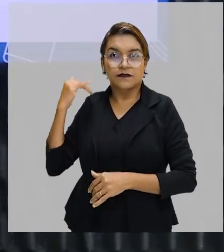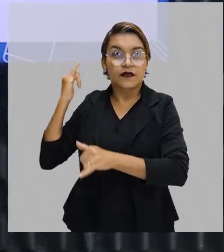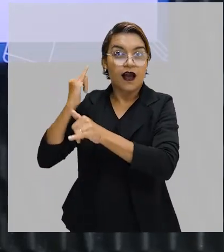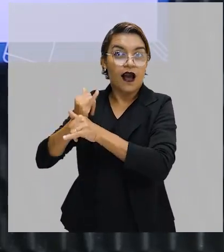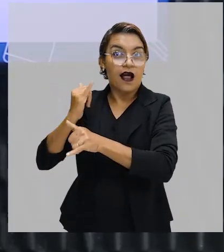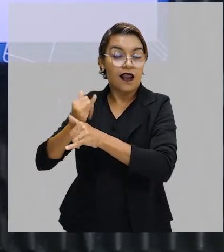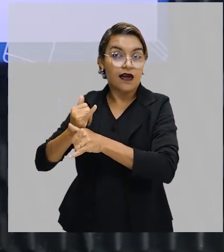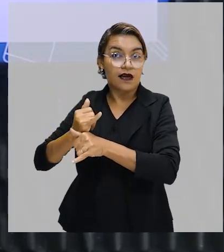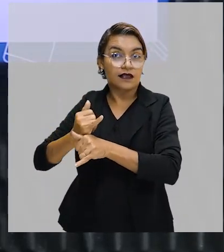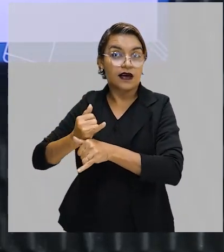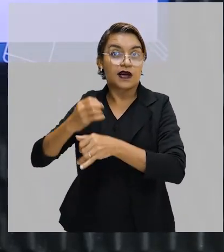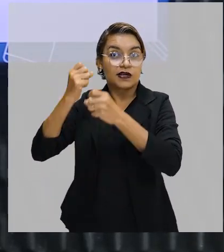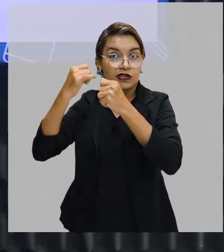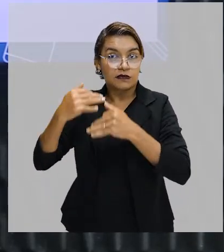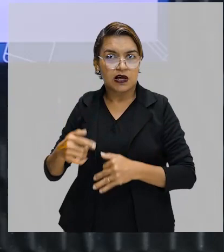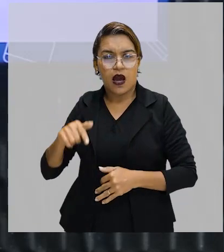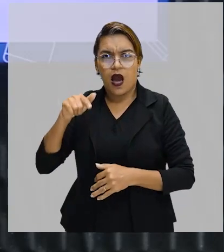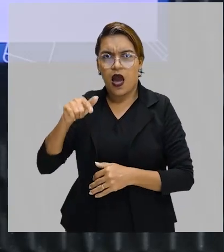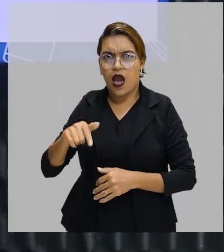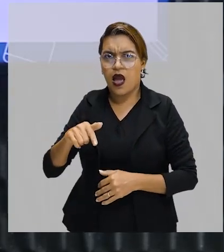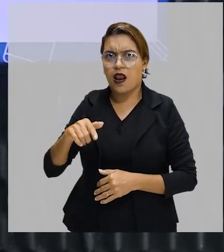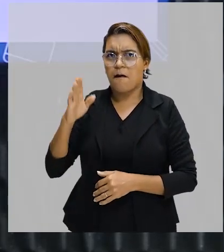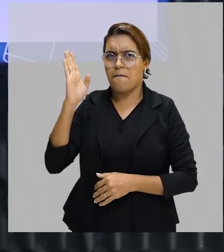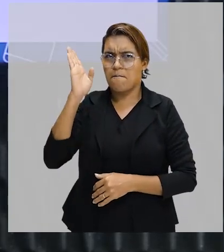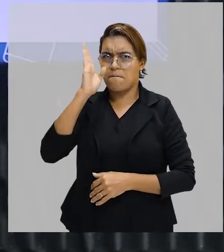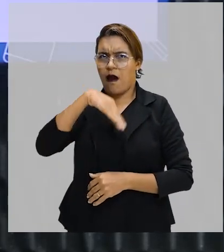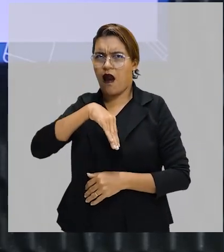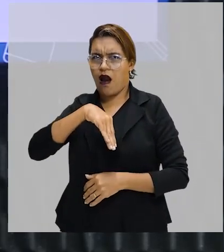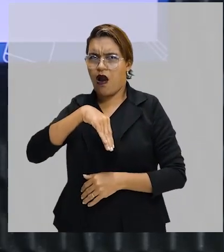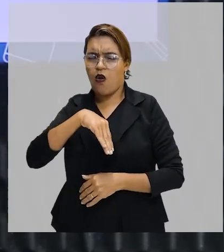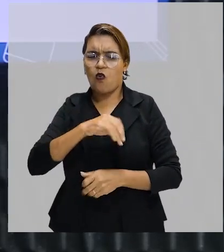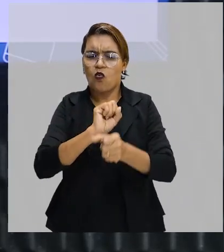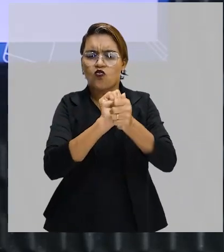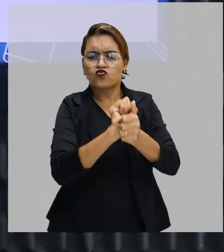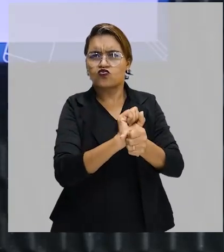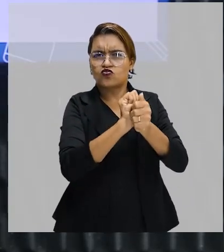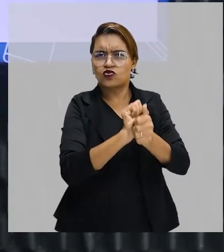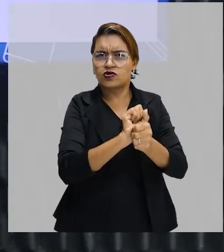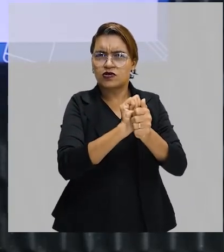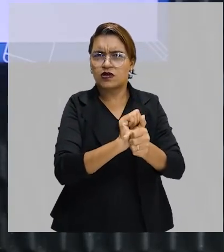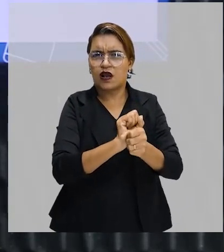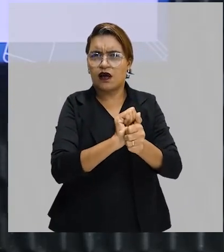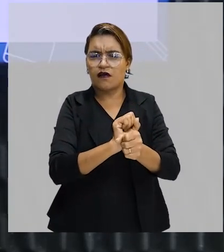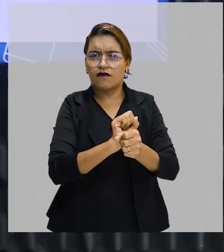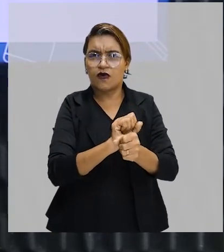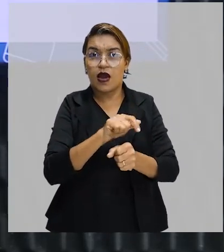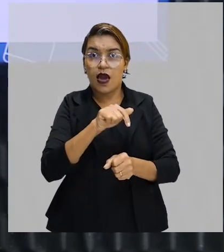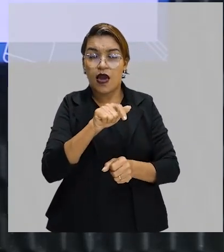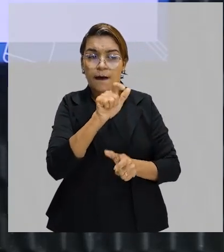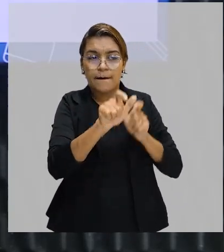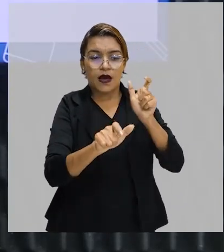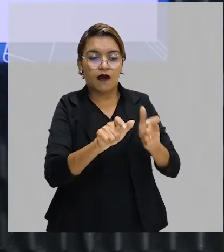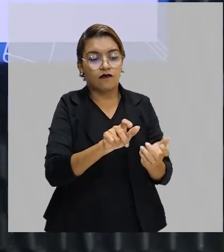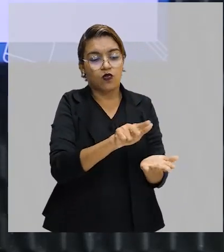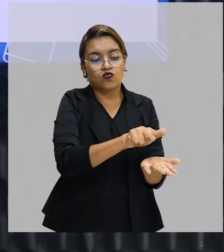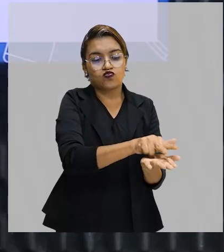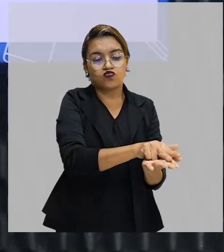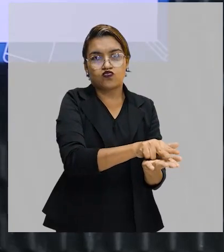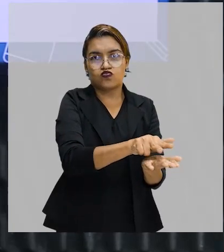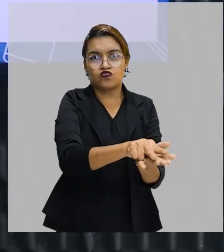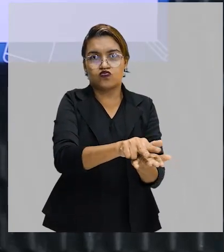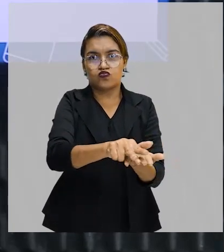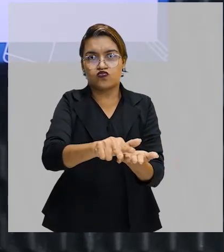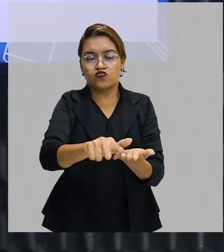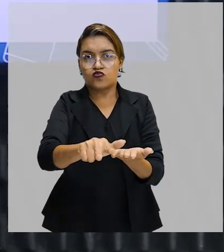lenda que ela era muito má com os seus escravos ela colocavam-nos para ficar deitados numa lama por exemplo